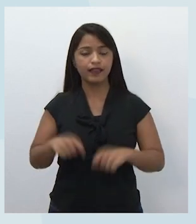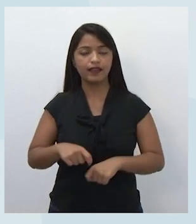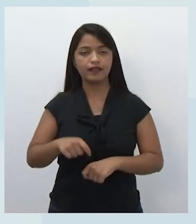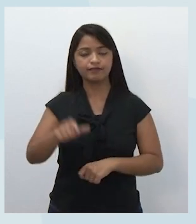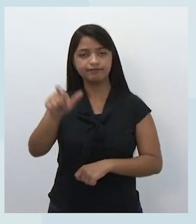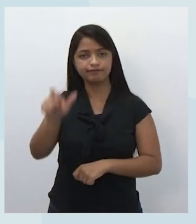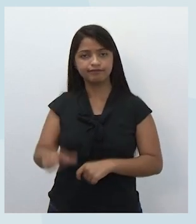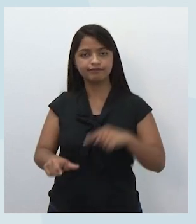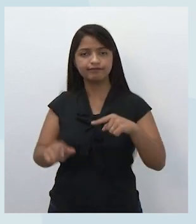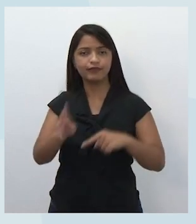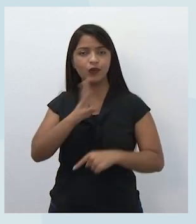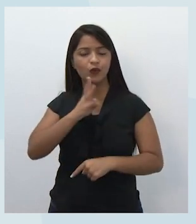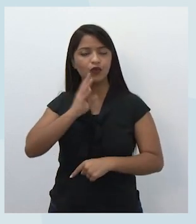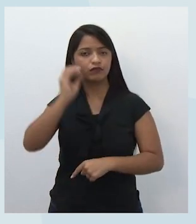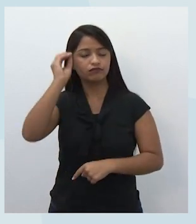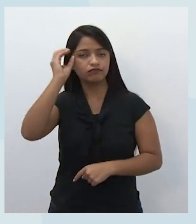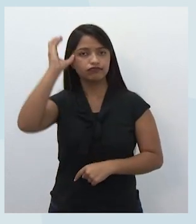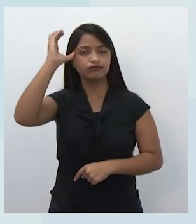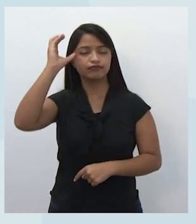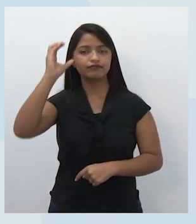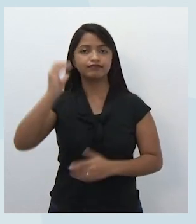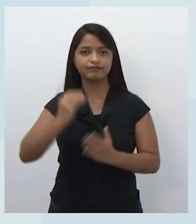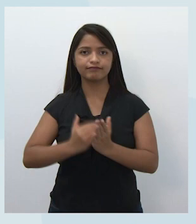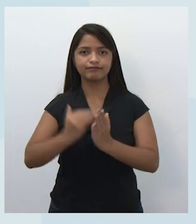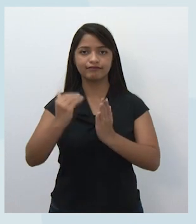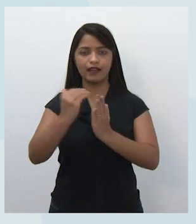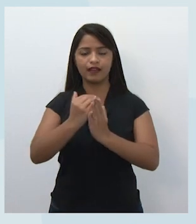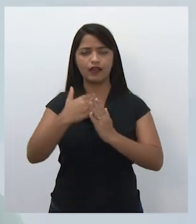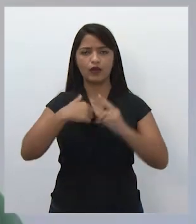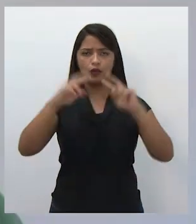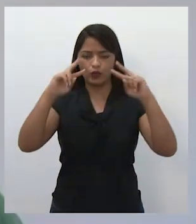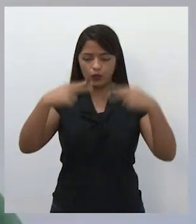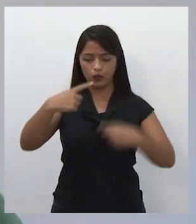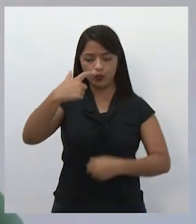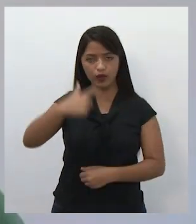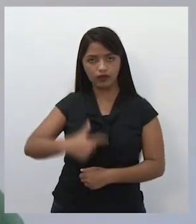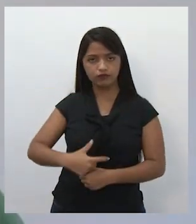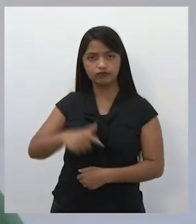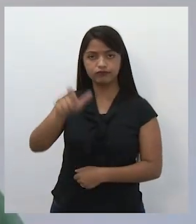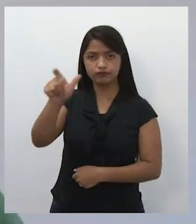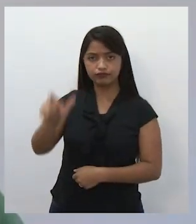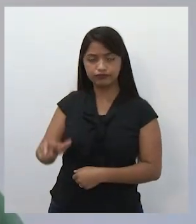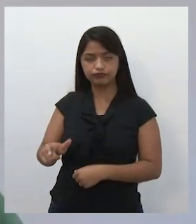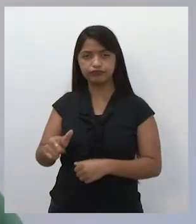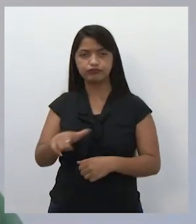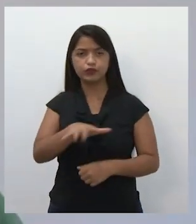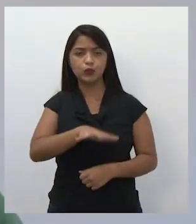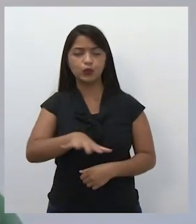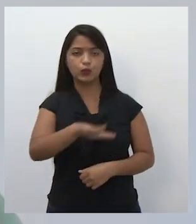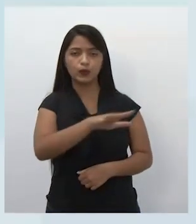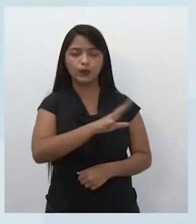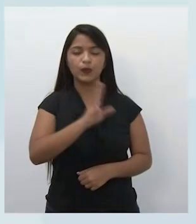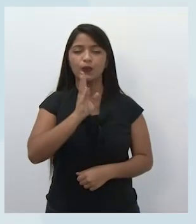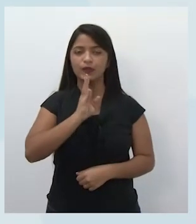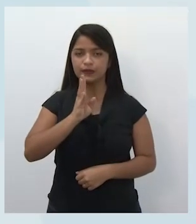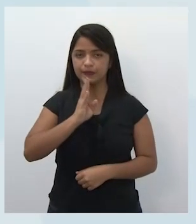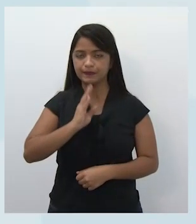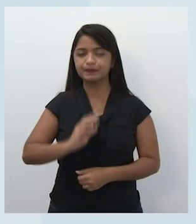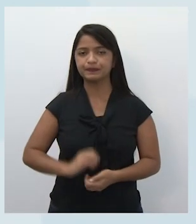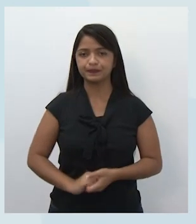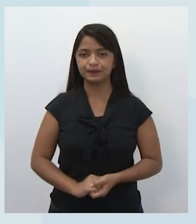sujeito relacionado a si, ao outro e ao mundo. Pode colocar para mim o próximo slide, por